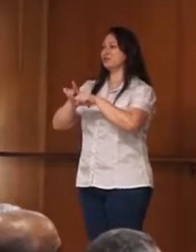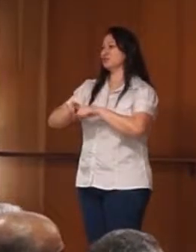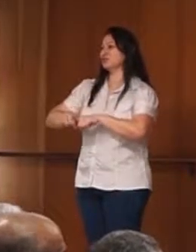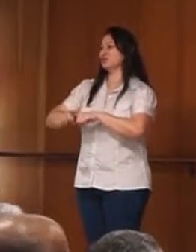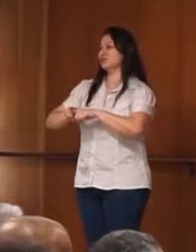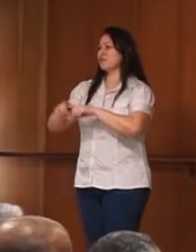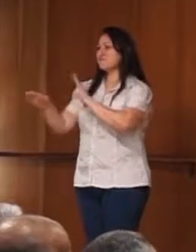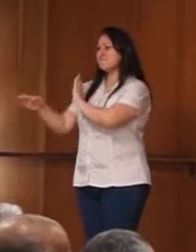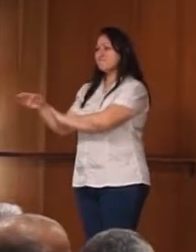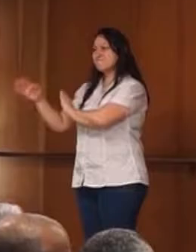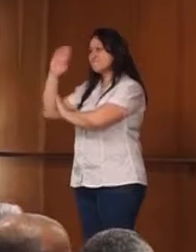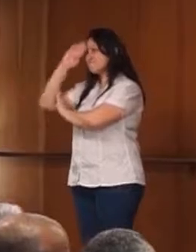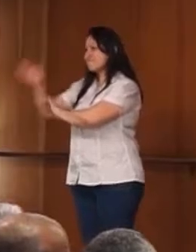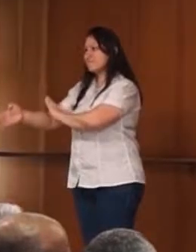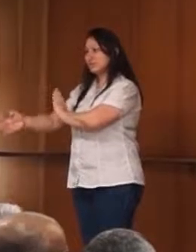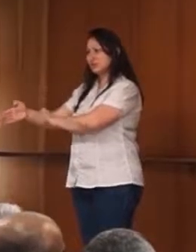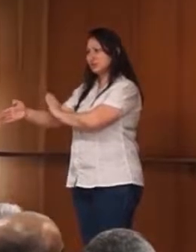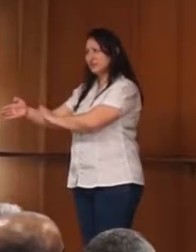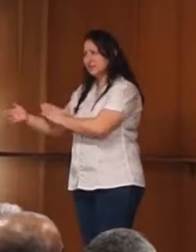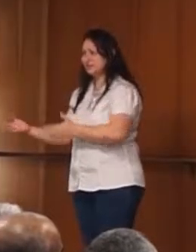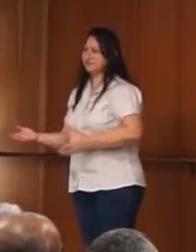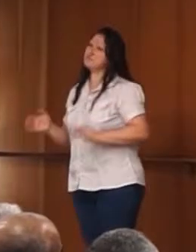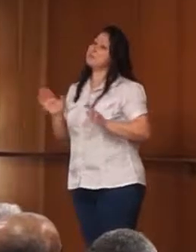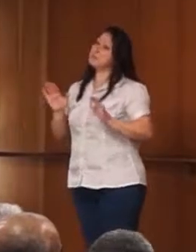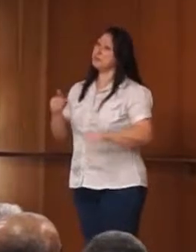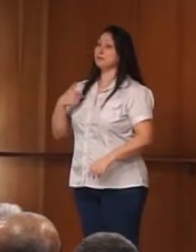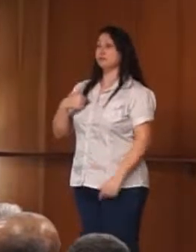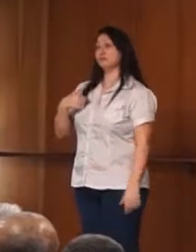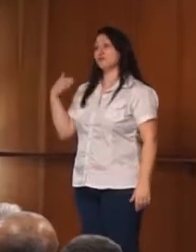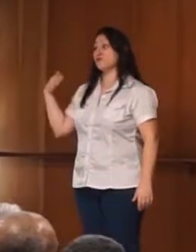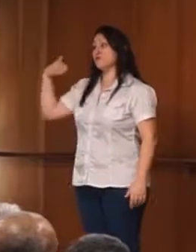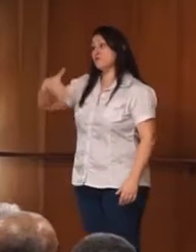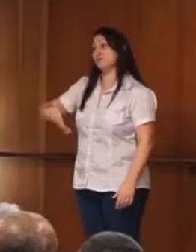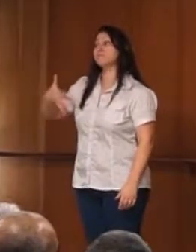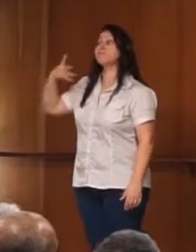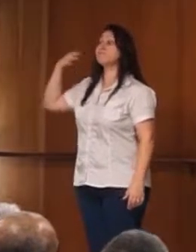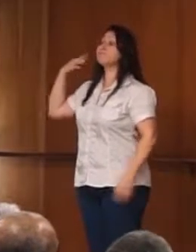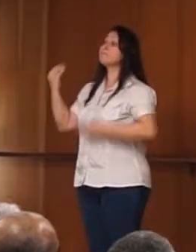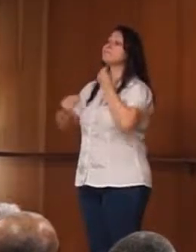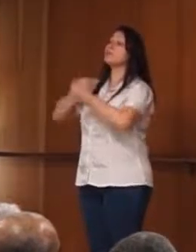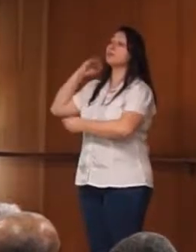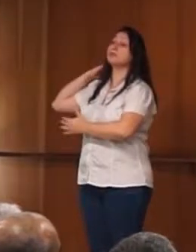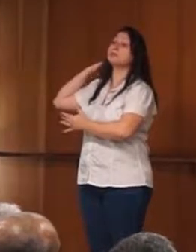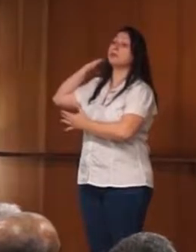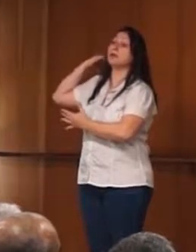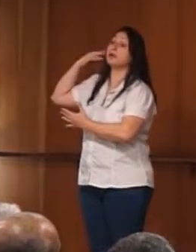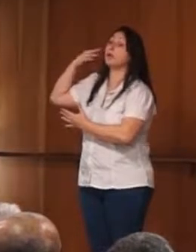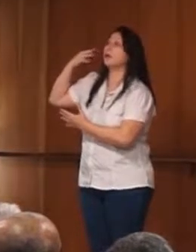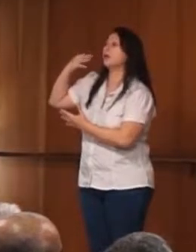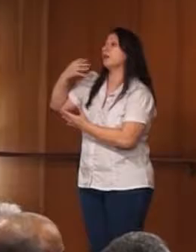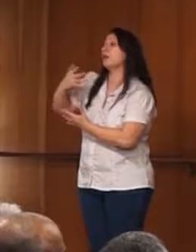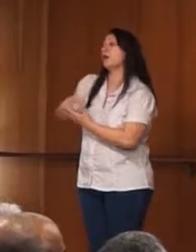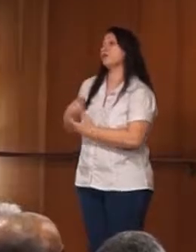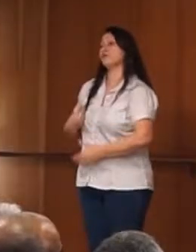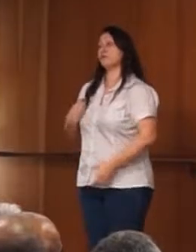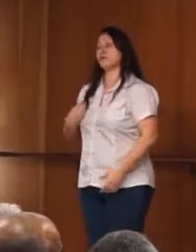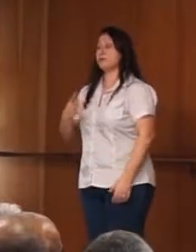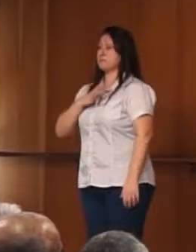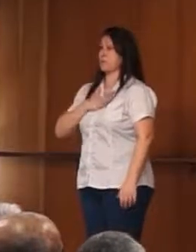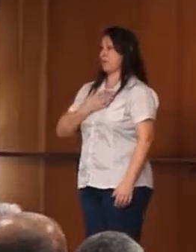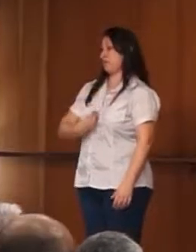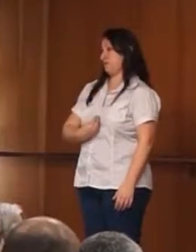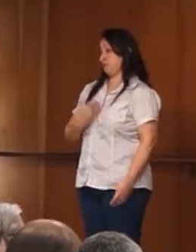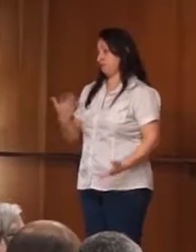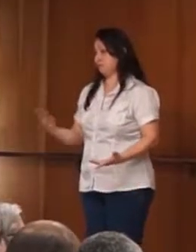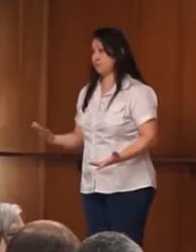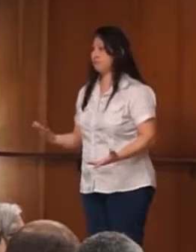coisa assim. Mas eu vim de onde eu vim, da minha família, do que eu convivi, da minha existência.